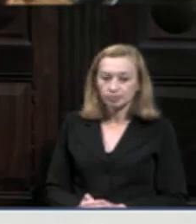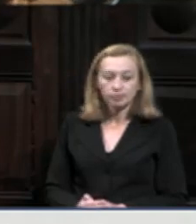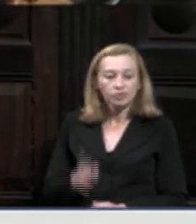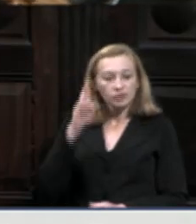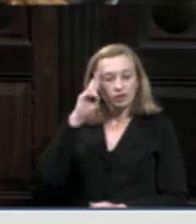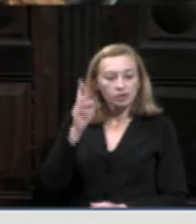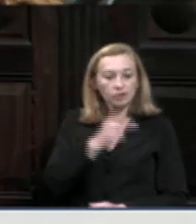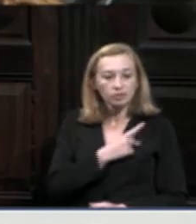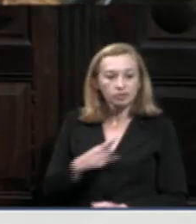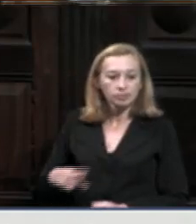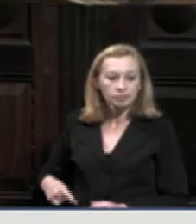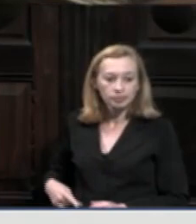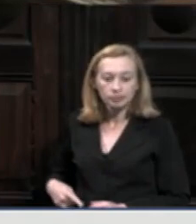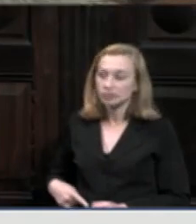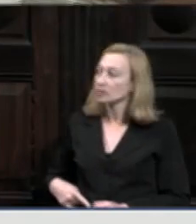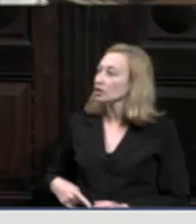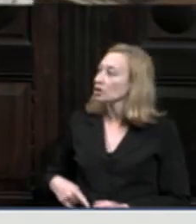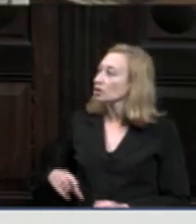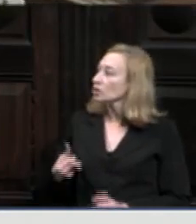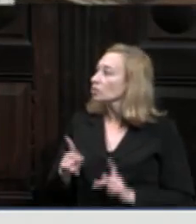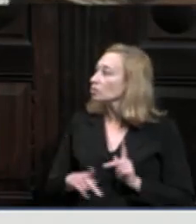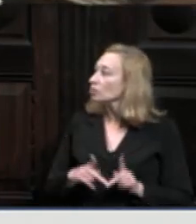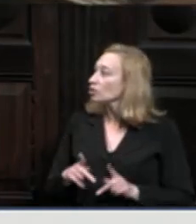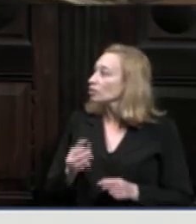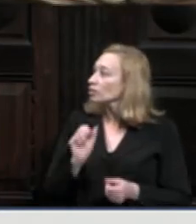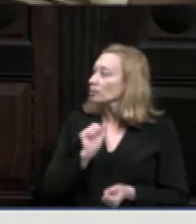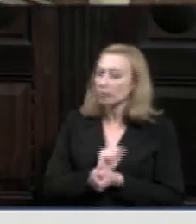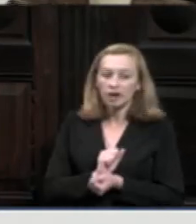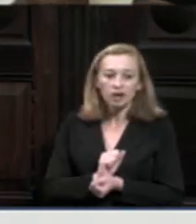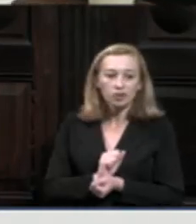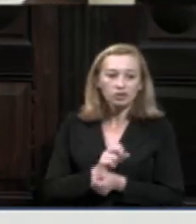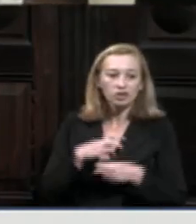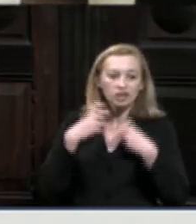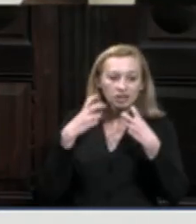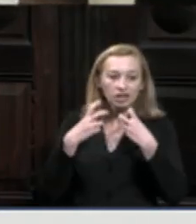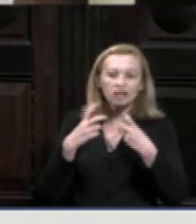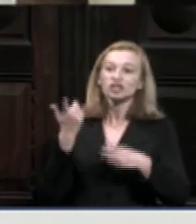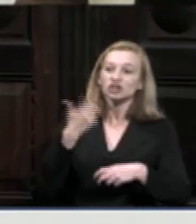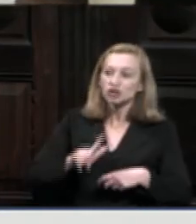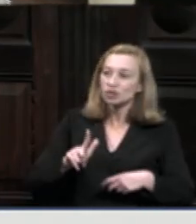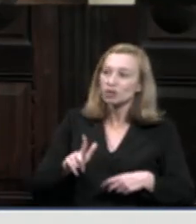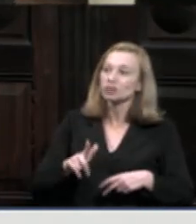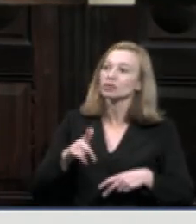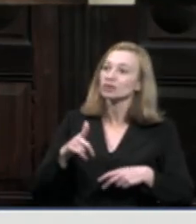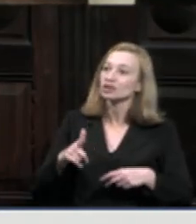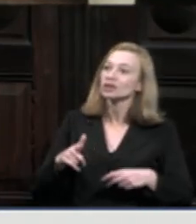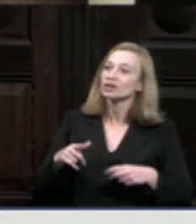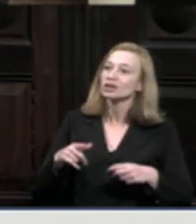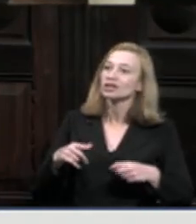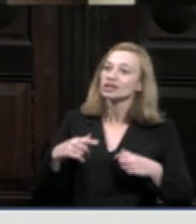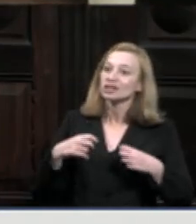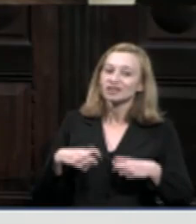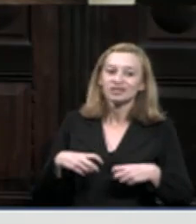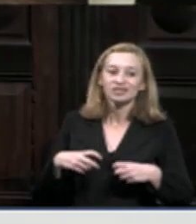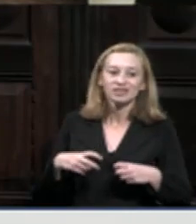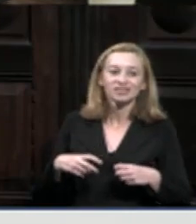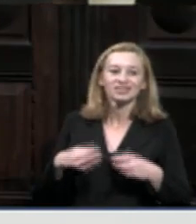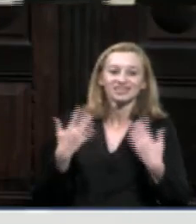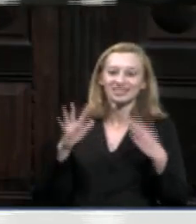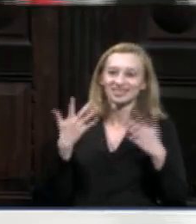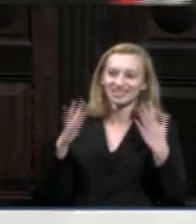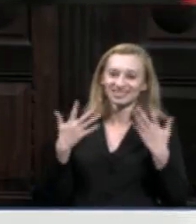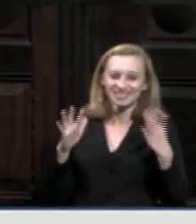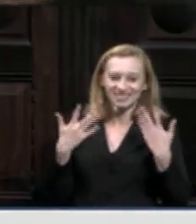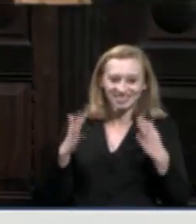Senhor presidente, uma galera esfriou um pouquinho. FAETEC urgente, eleição para presidente. Voto favorável ao